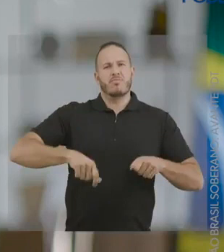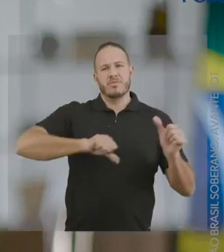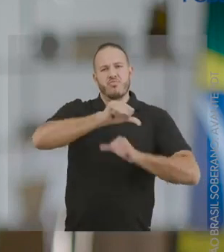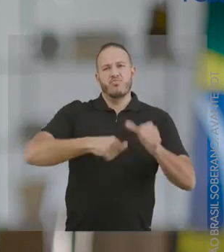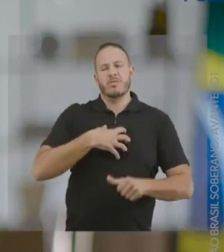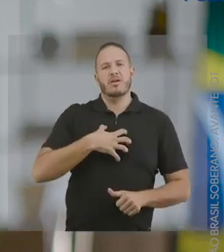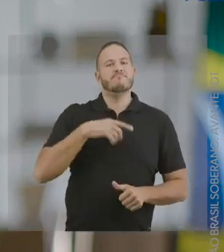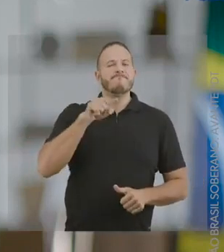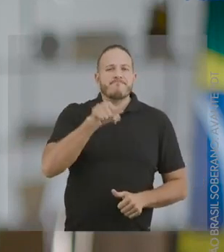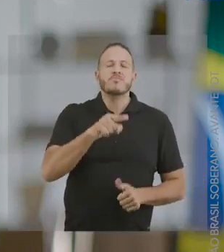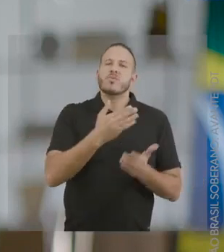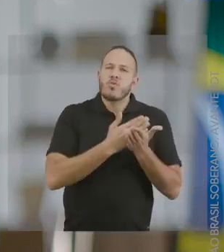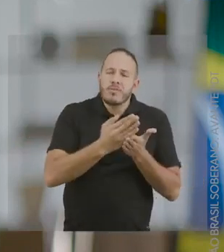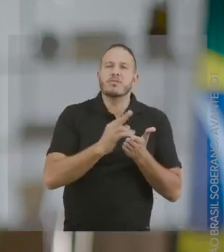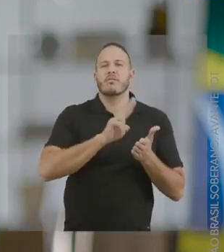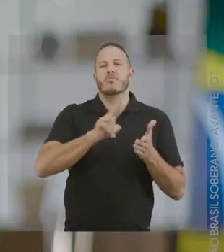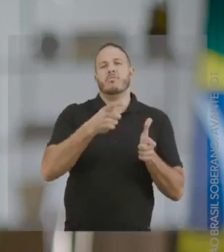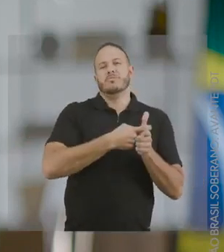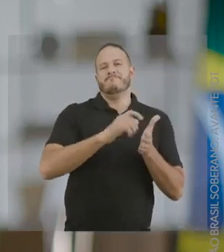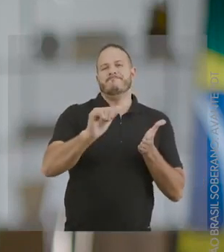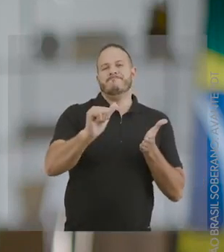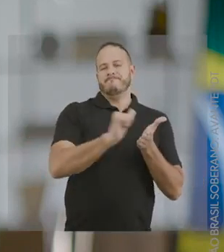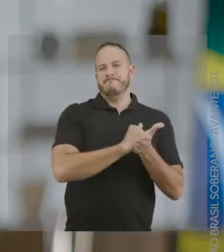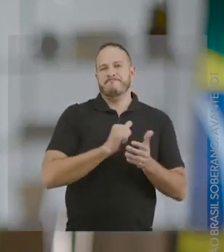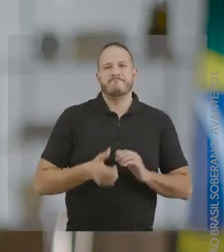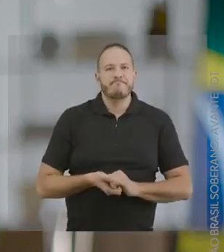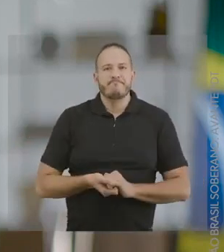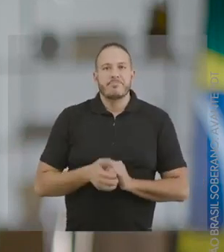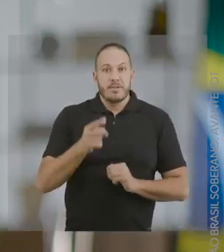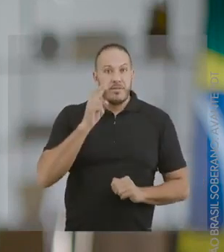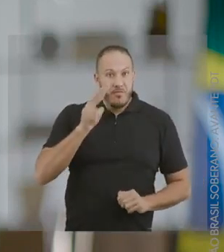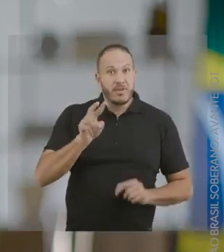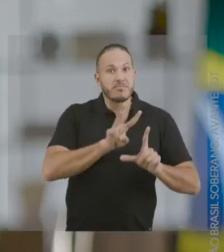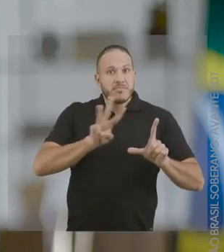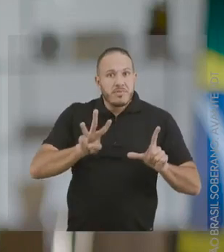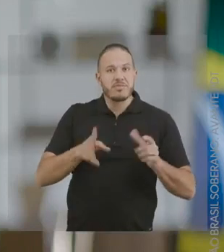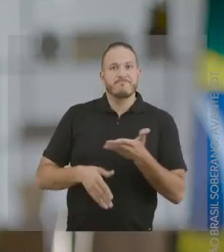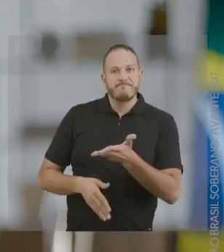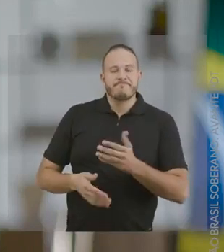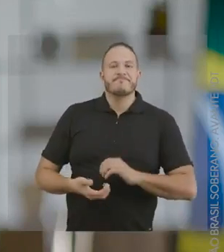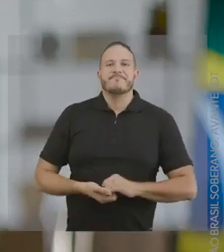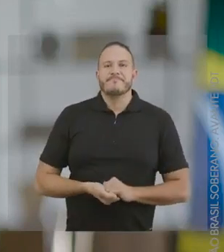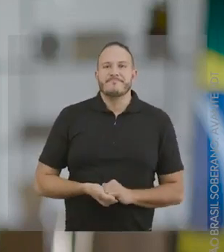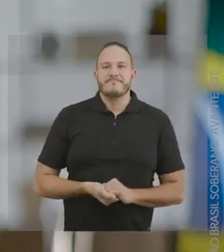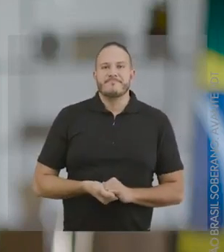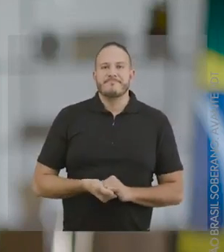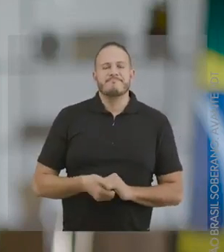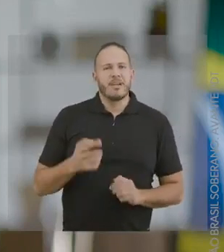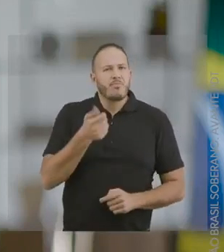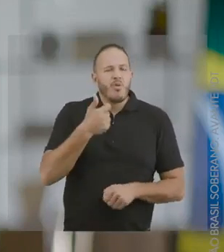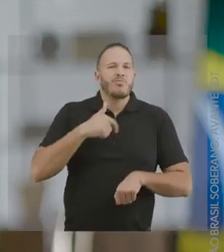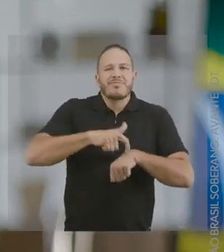podemos virar esse jogo a começar por esse caso do spc com o programa nome limpo veja no meu site cirogomes.com ponto